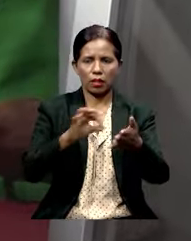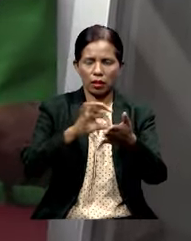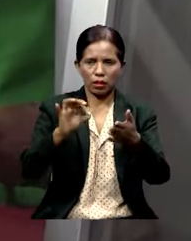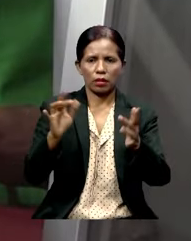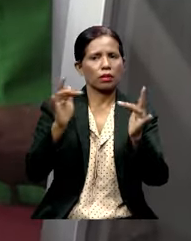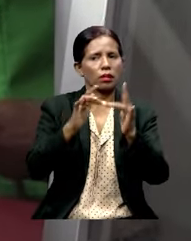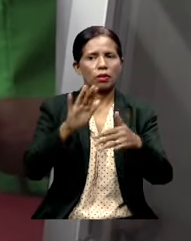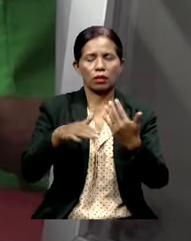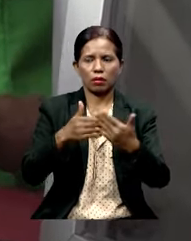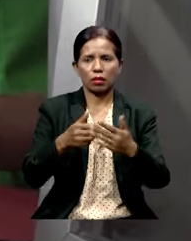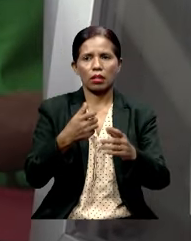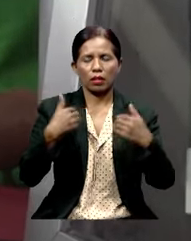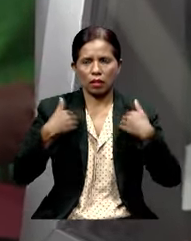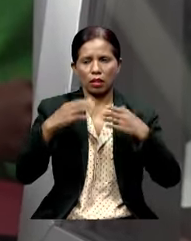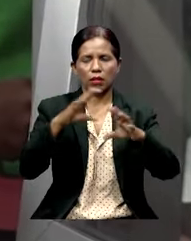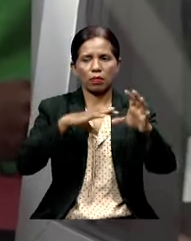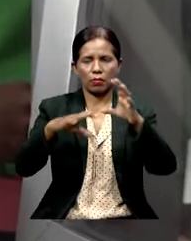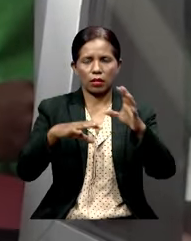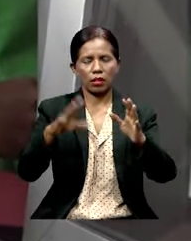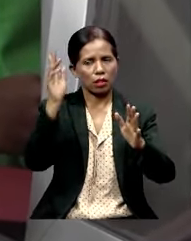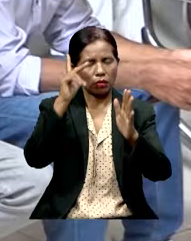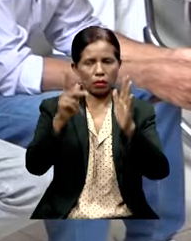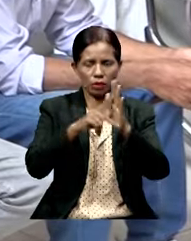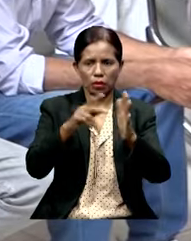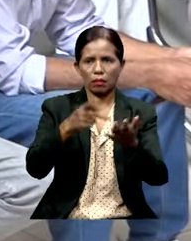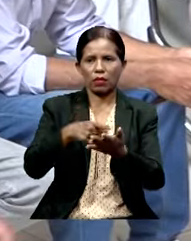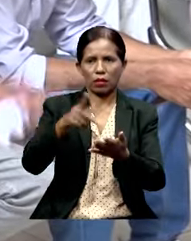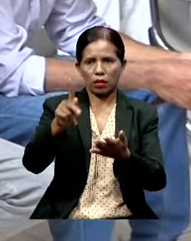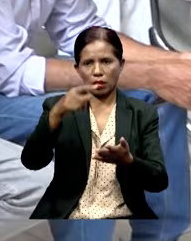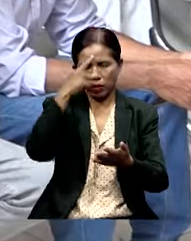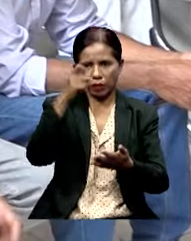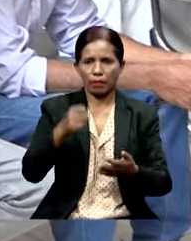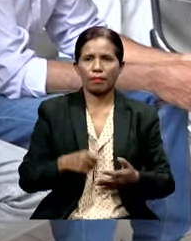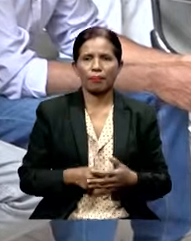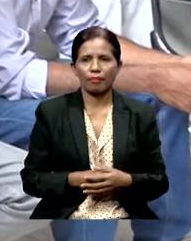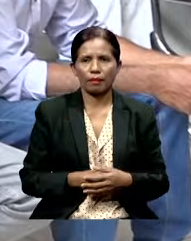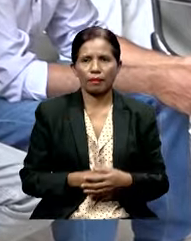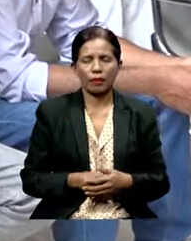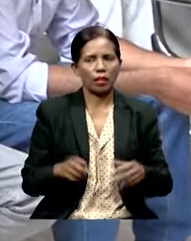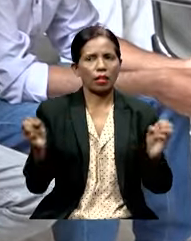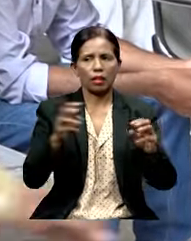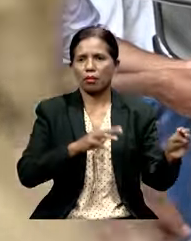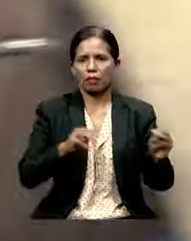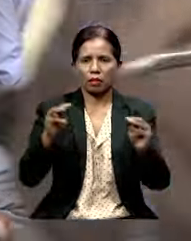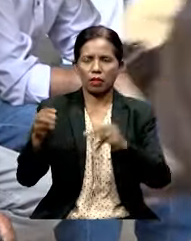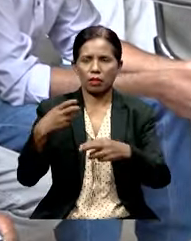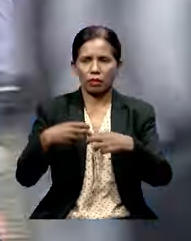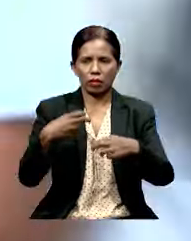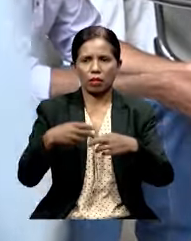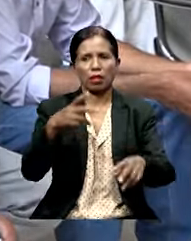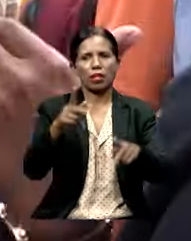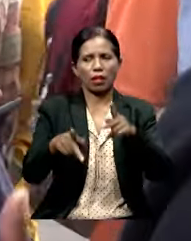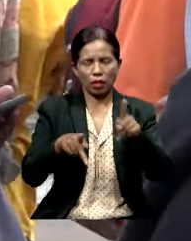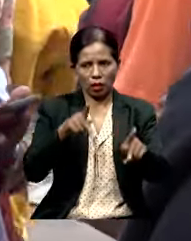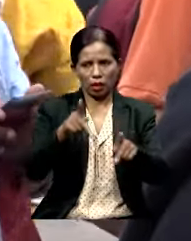depois ma ya comunicações para ema bela mai asai foto, depois ba sel, tamba se sistema na lai mudas, susa tamba ema bela